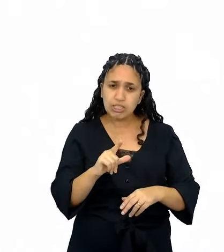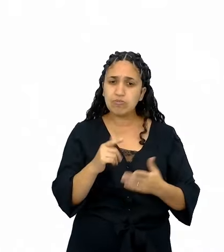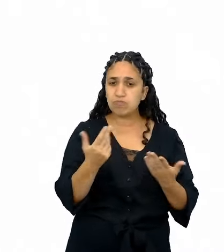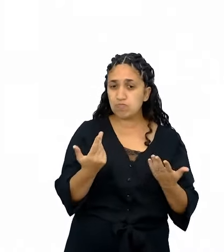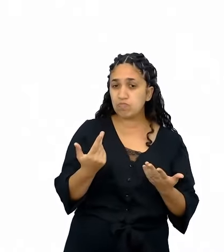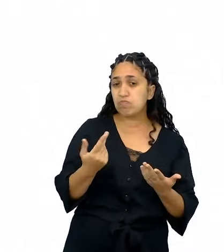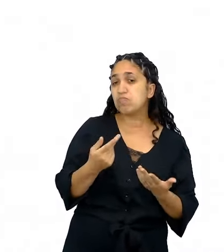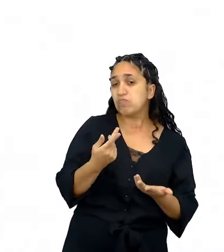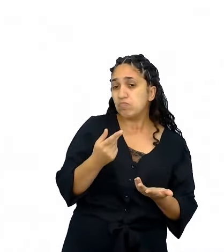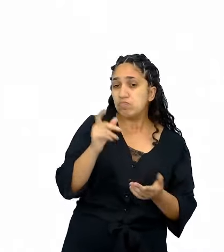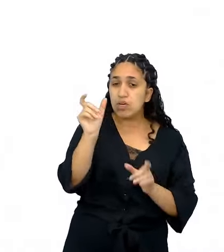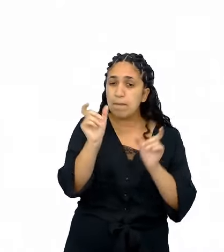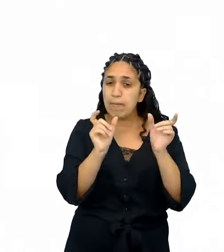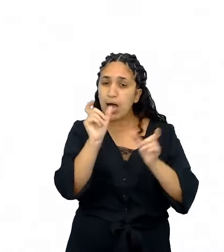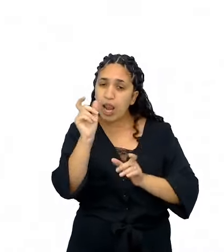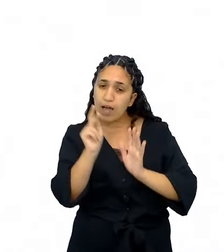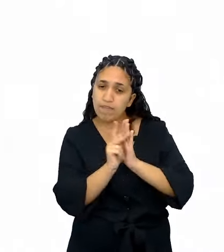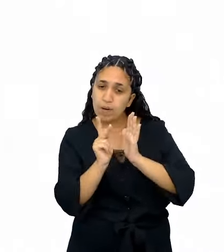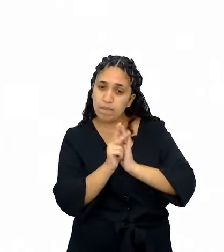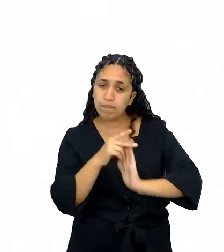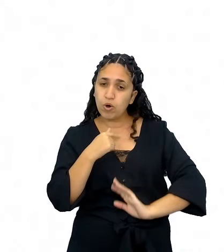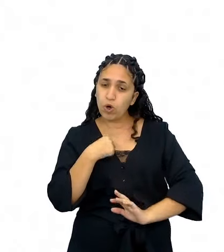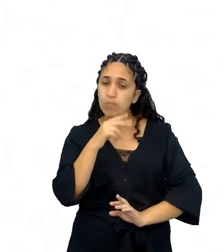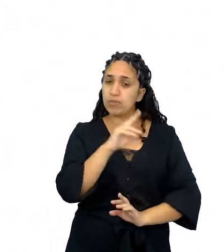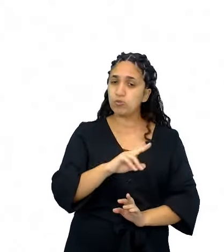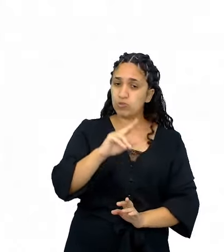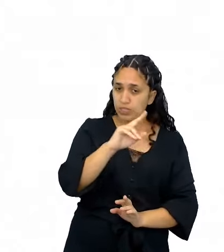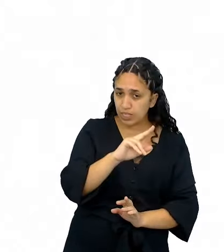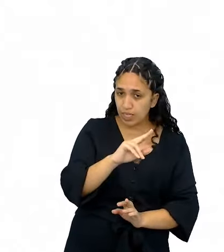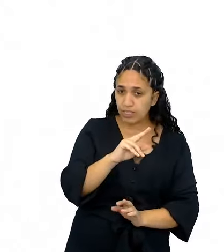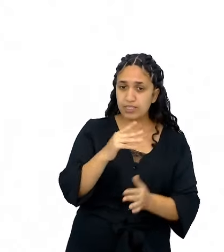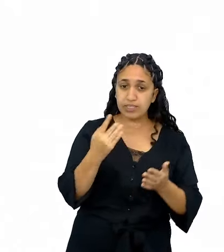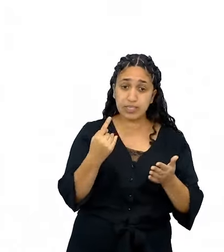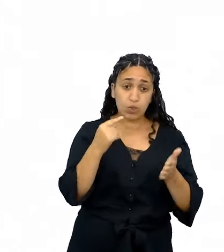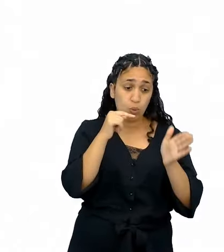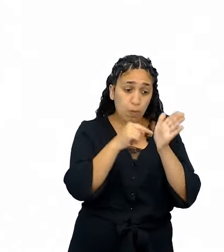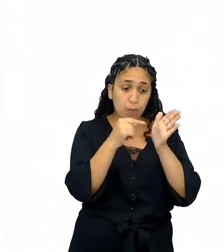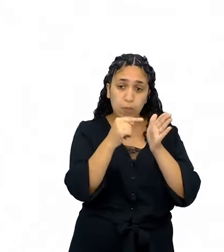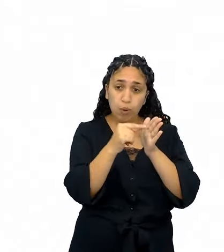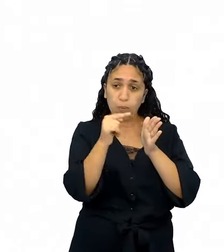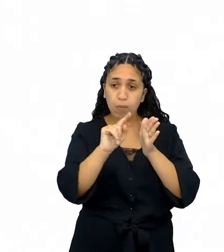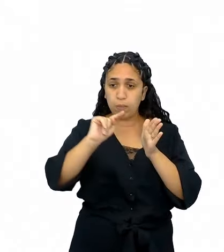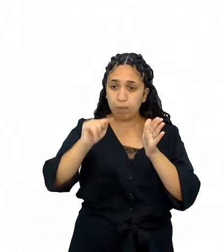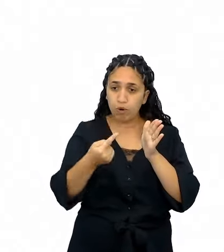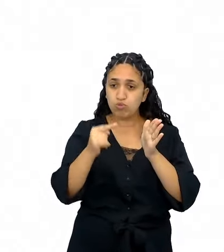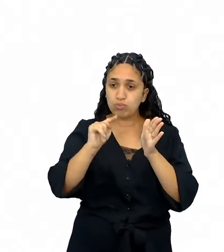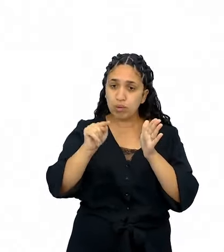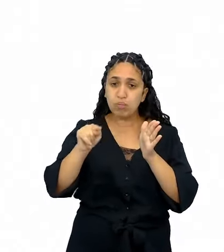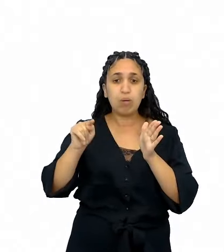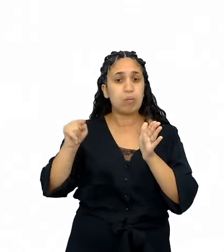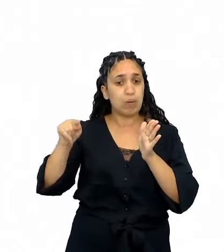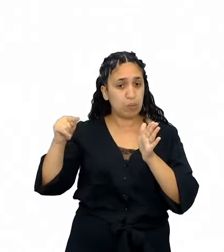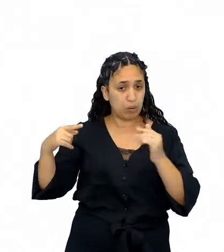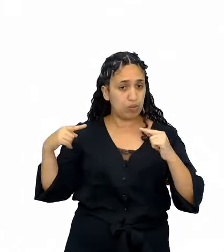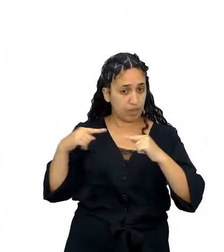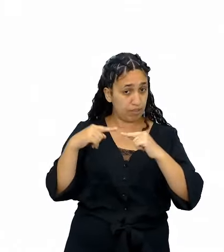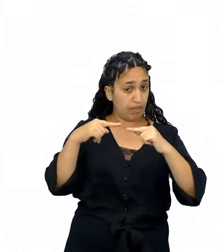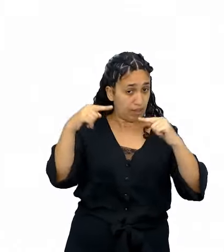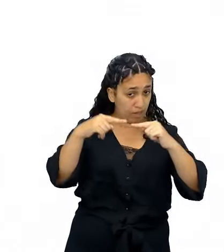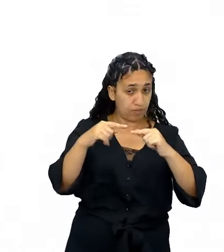para esse gênero, o resumo ficou claro, contribuí para o trabalho do